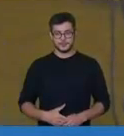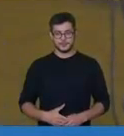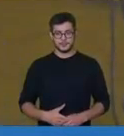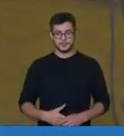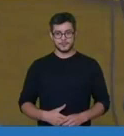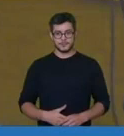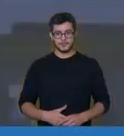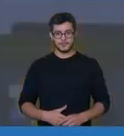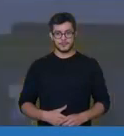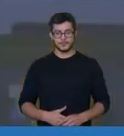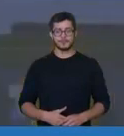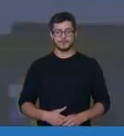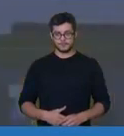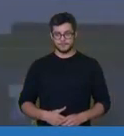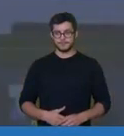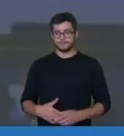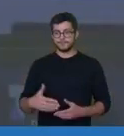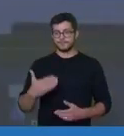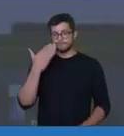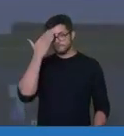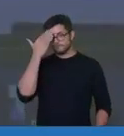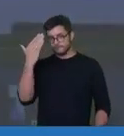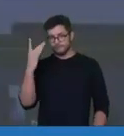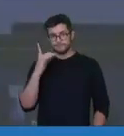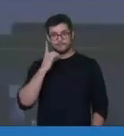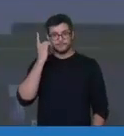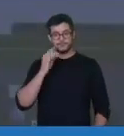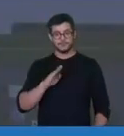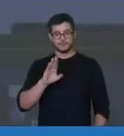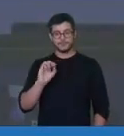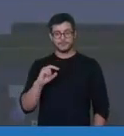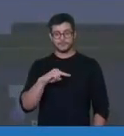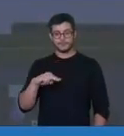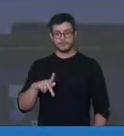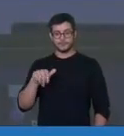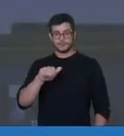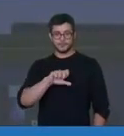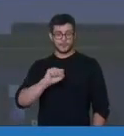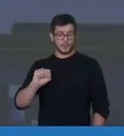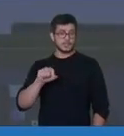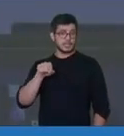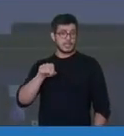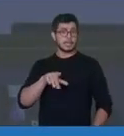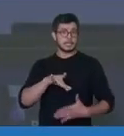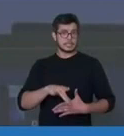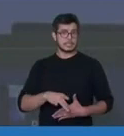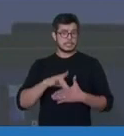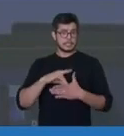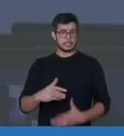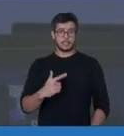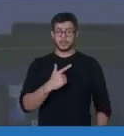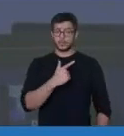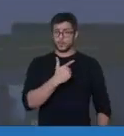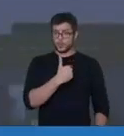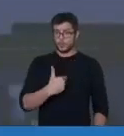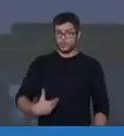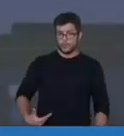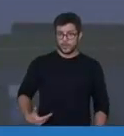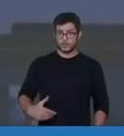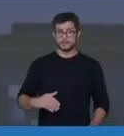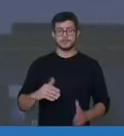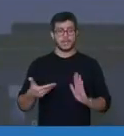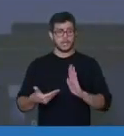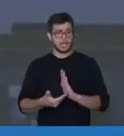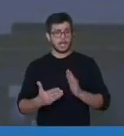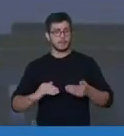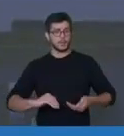hoje. Deputado Bongás, do PT do Rio Grande do Sul, um dos líderes do governo aqui na Câmara dos Deputados, no Congresso Nacional, defendendo